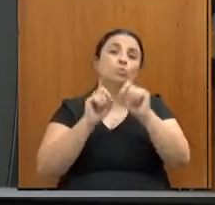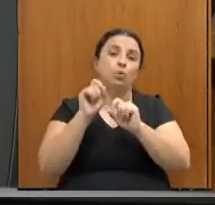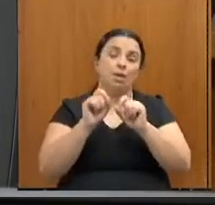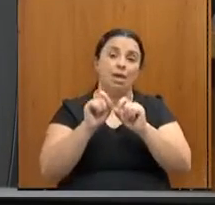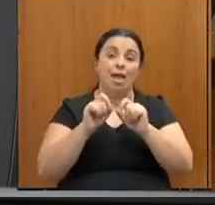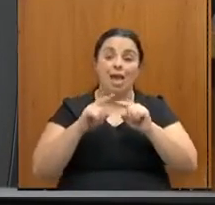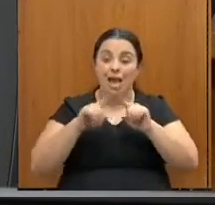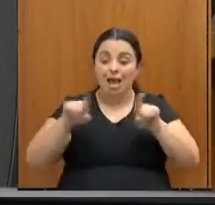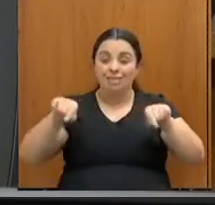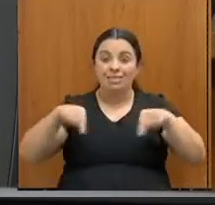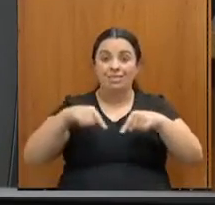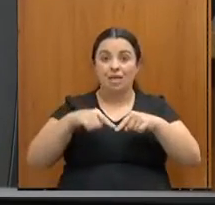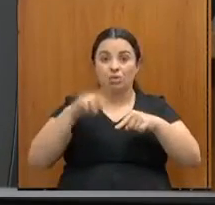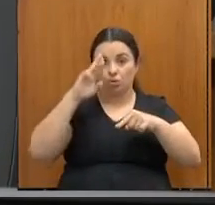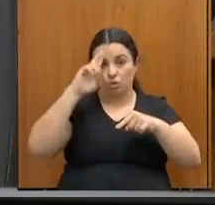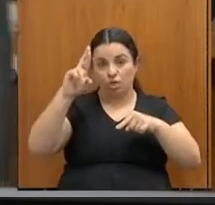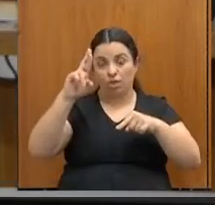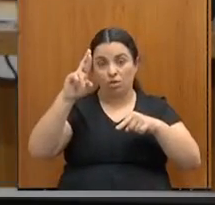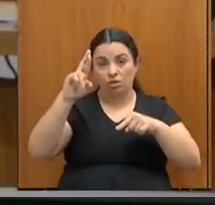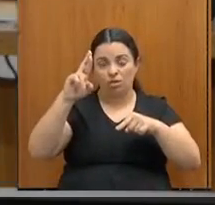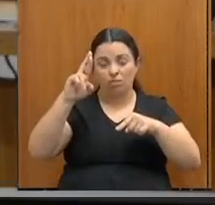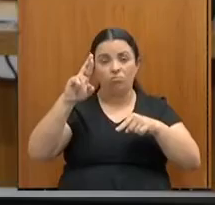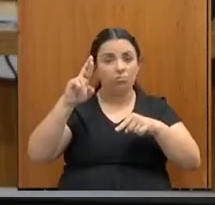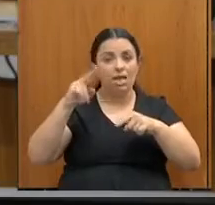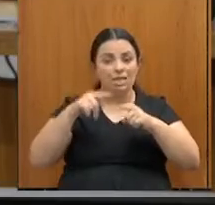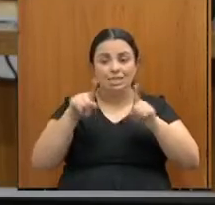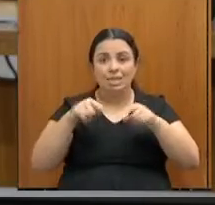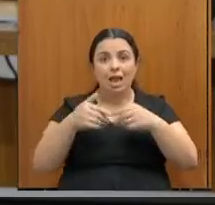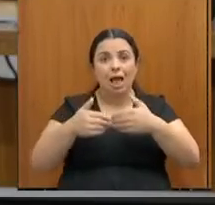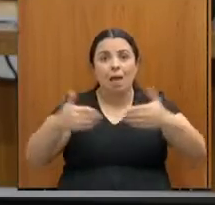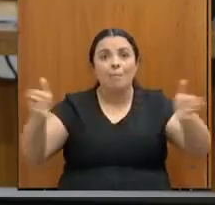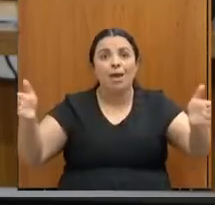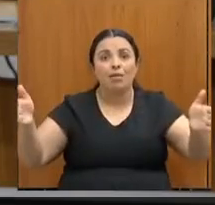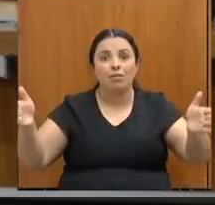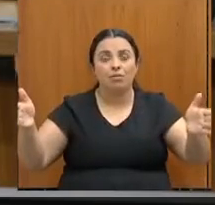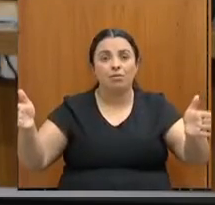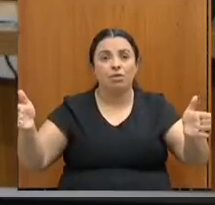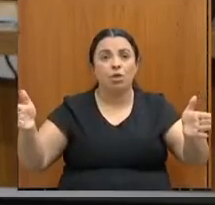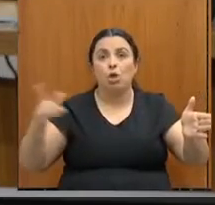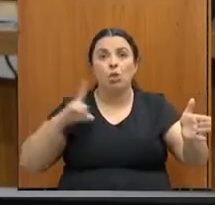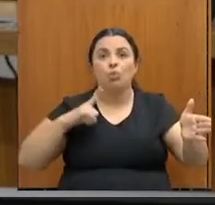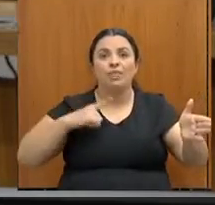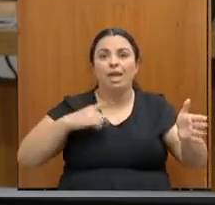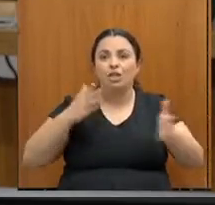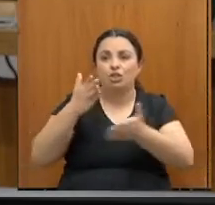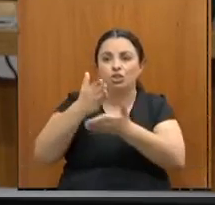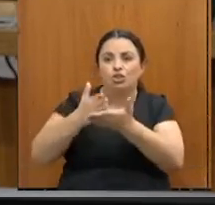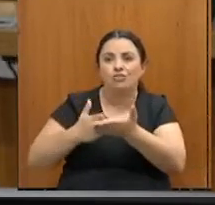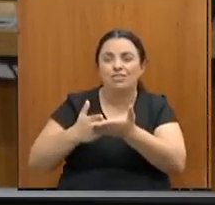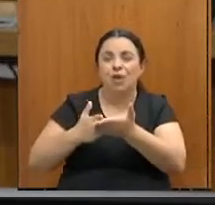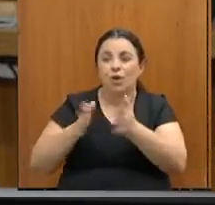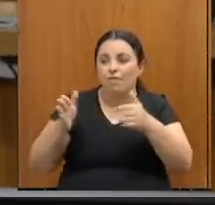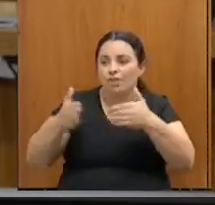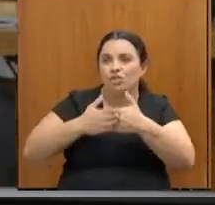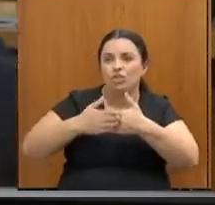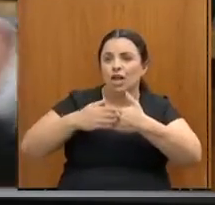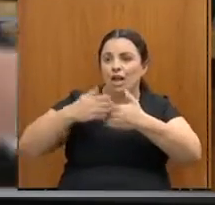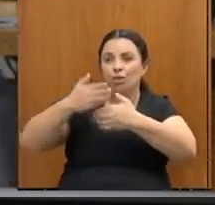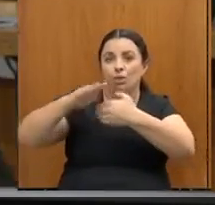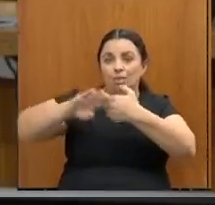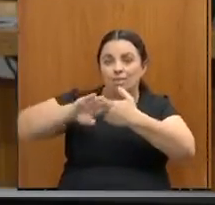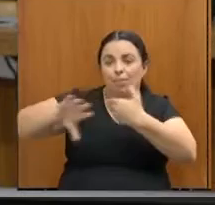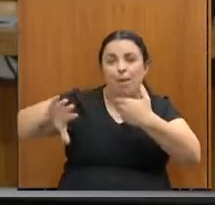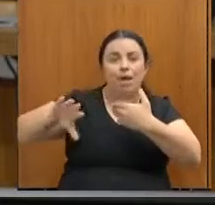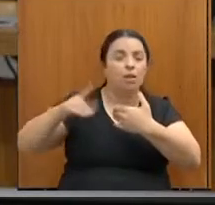dos diretores para salas abertas né em que não a divisão não há separação